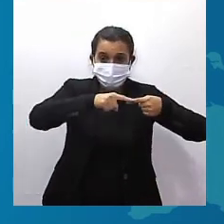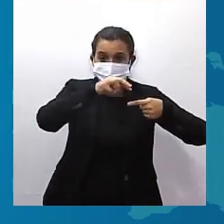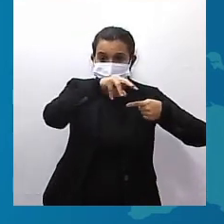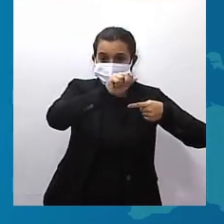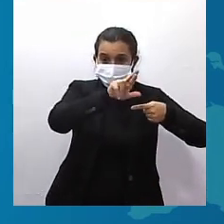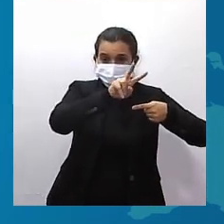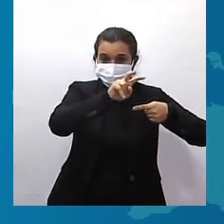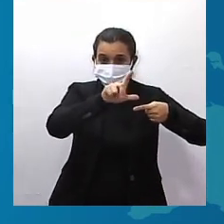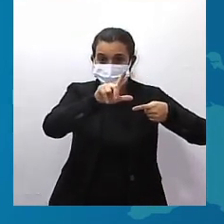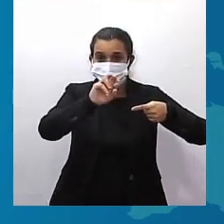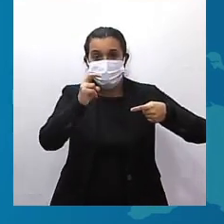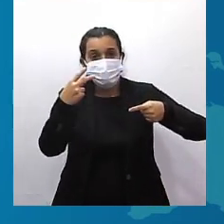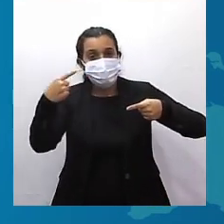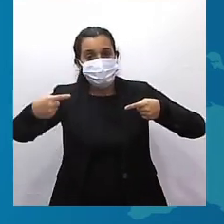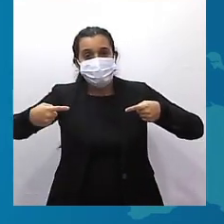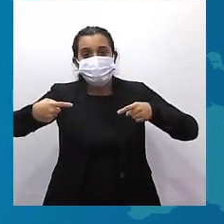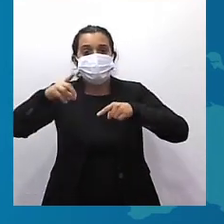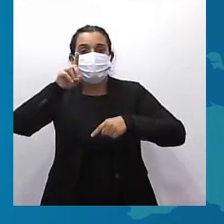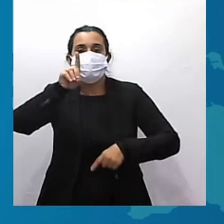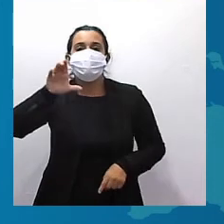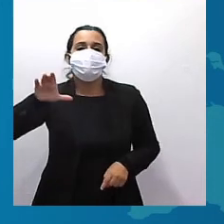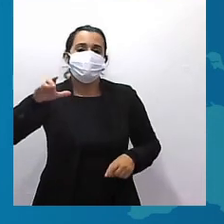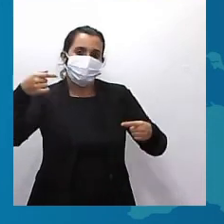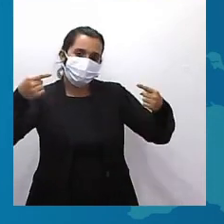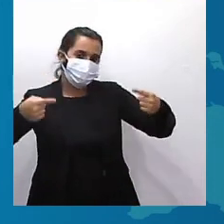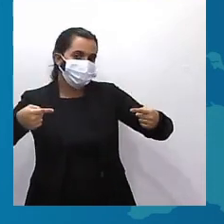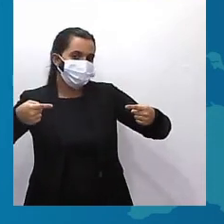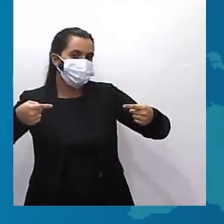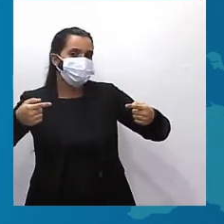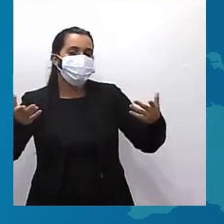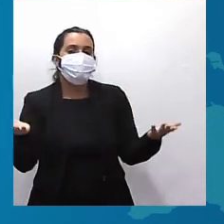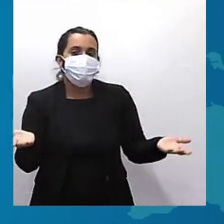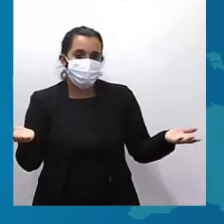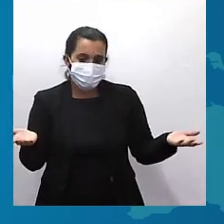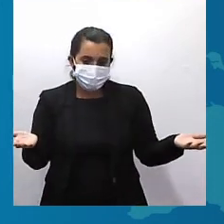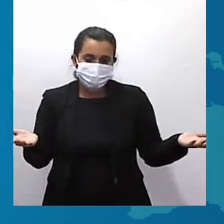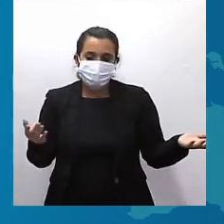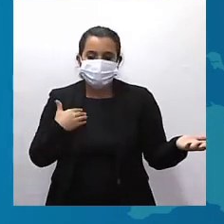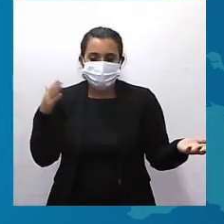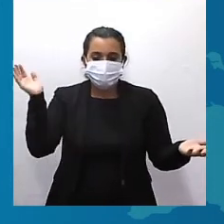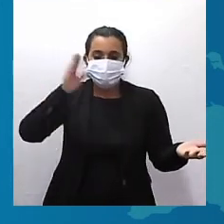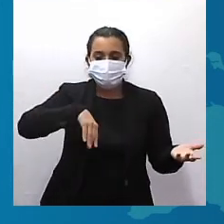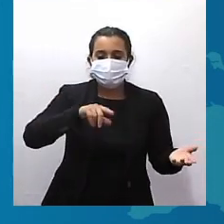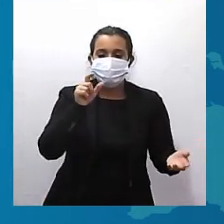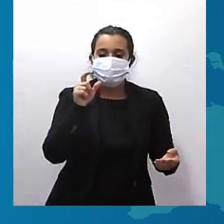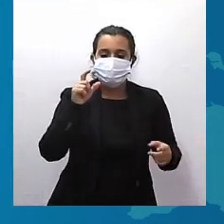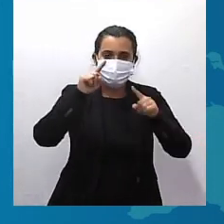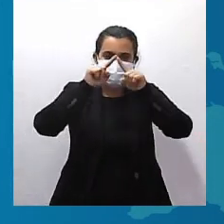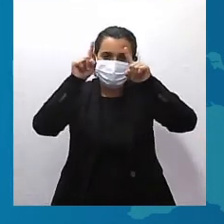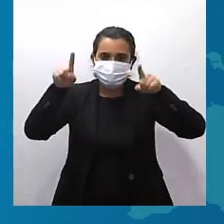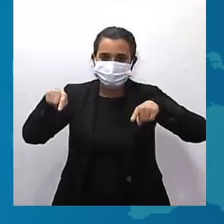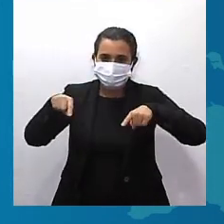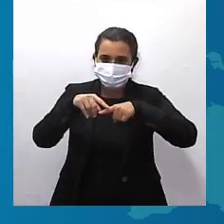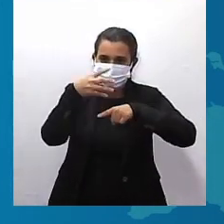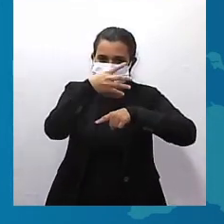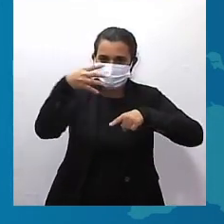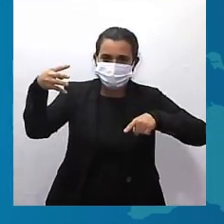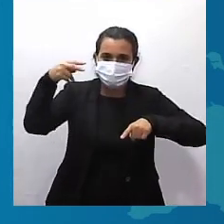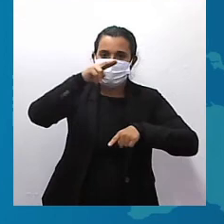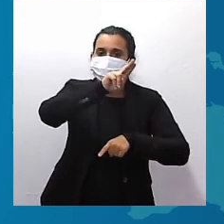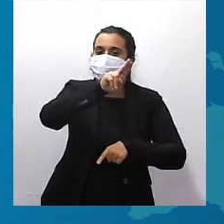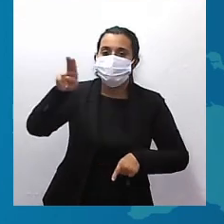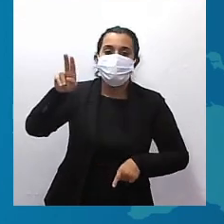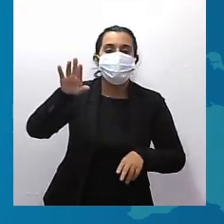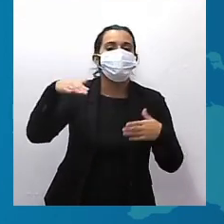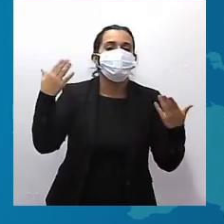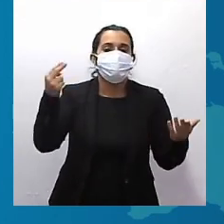ou na DC, né? Então eu trouxe aí alguns aspectos que você pode trazer, the name, o nome